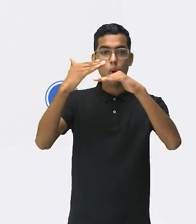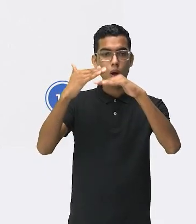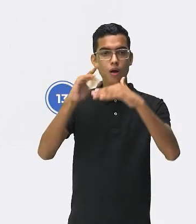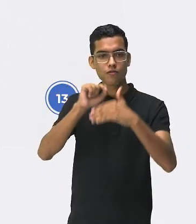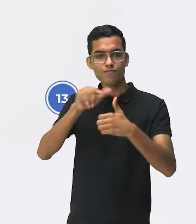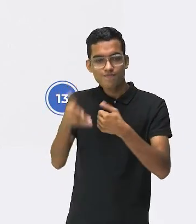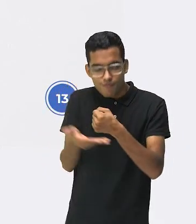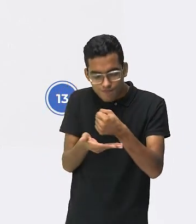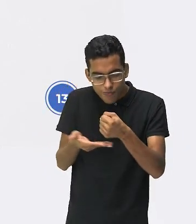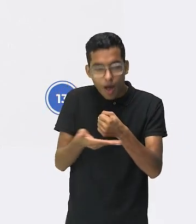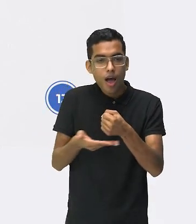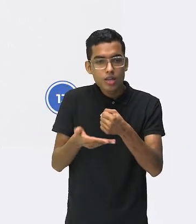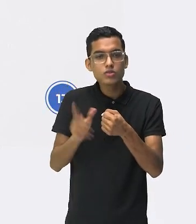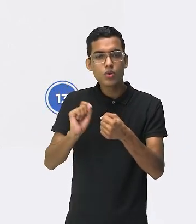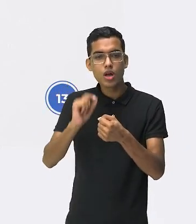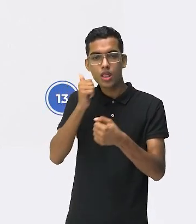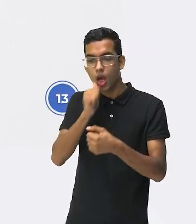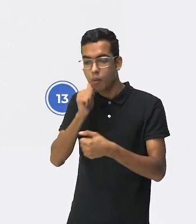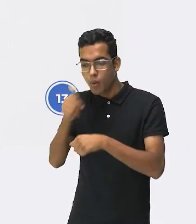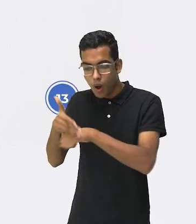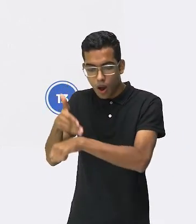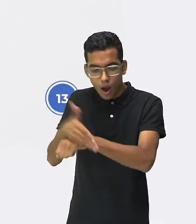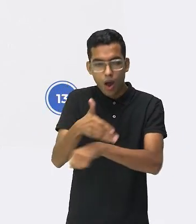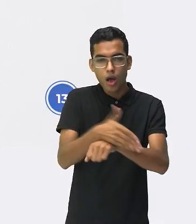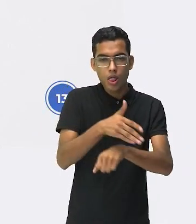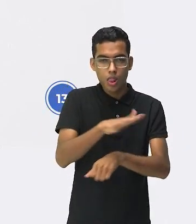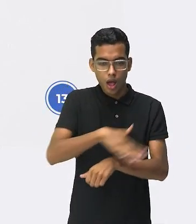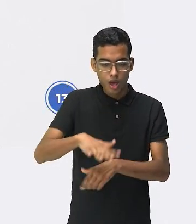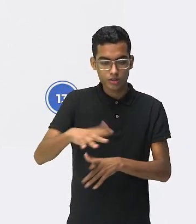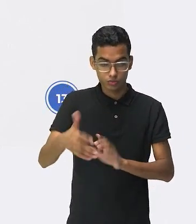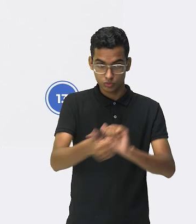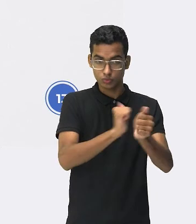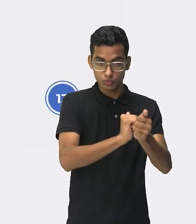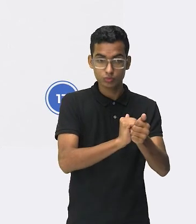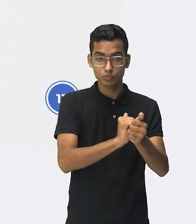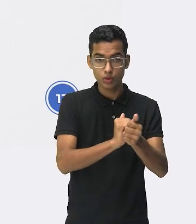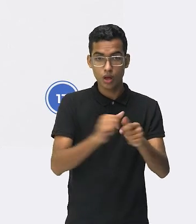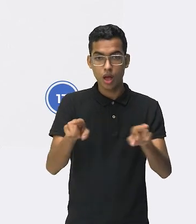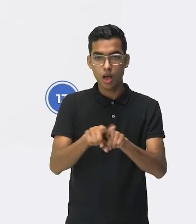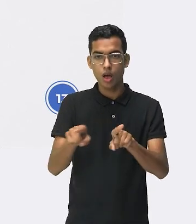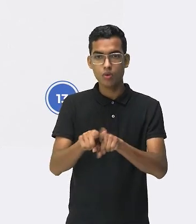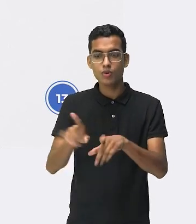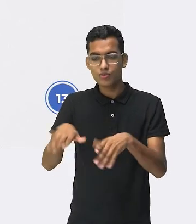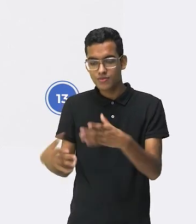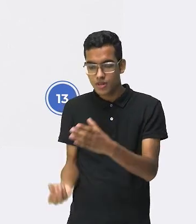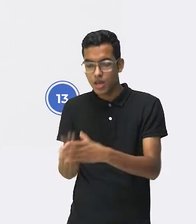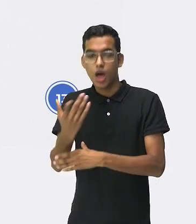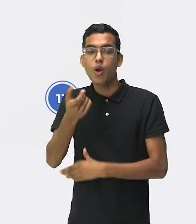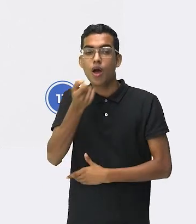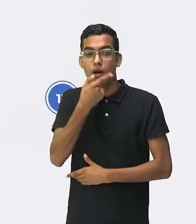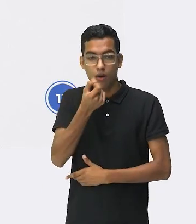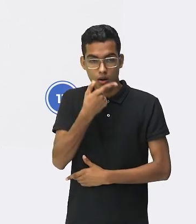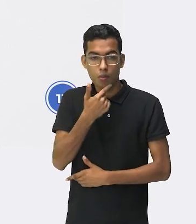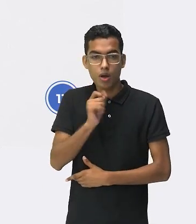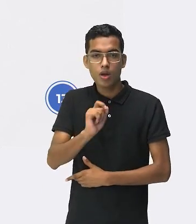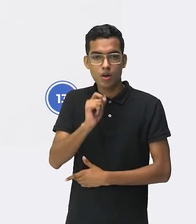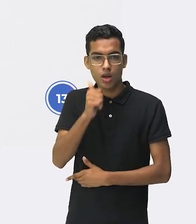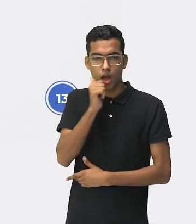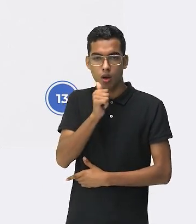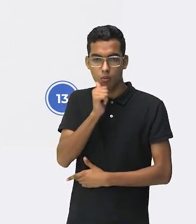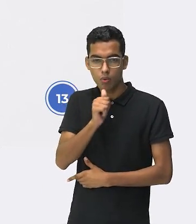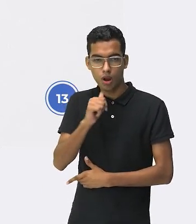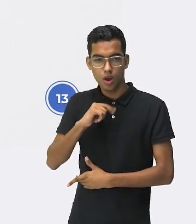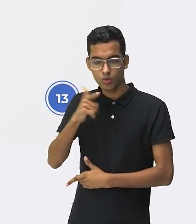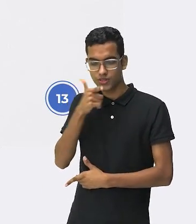foi fundamental para a participação das mulheres nos esportes ao criar drogas químicas que nivelaram os índices